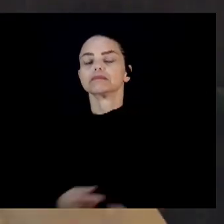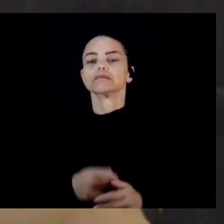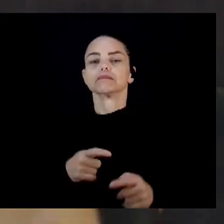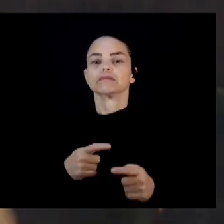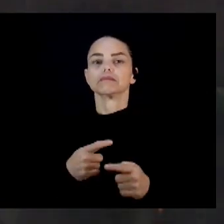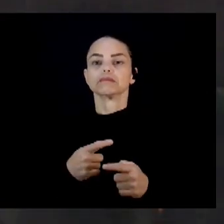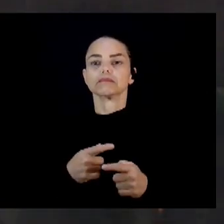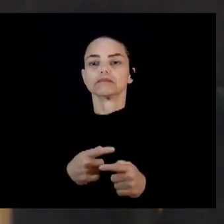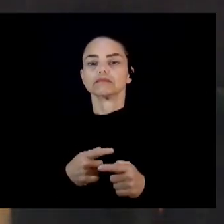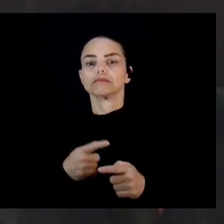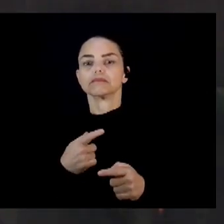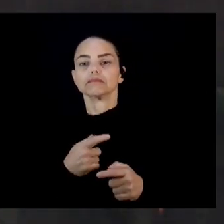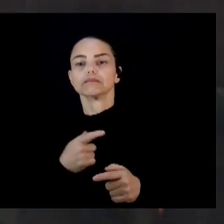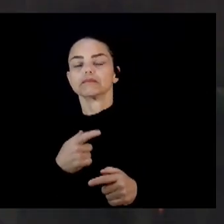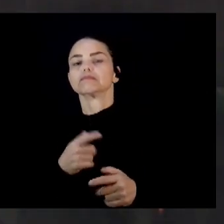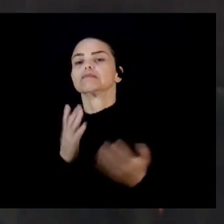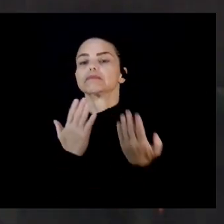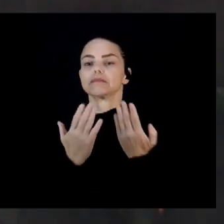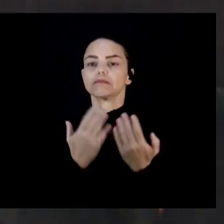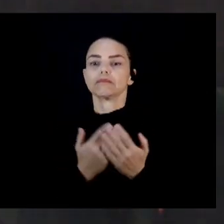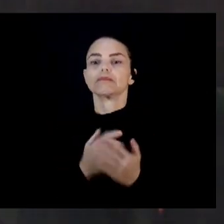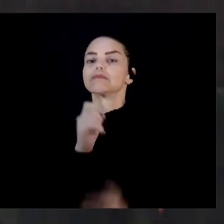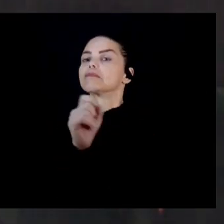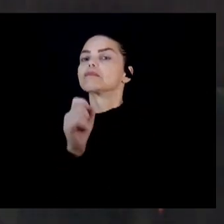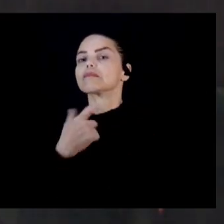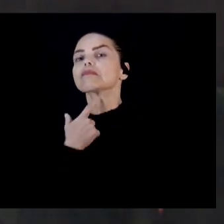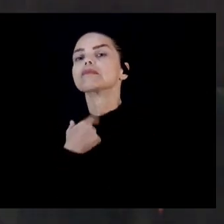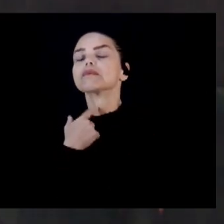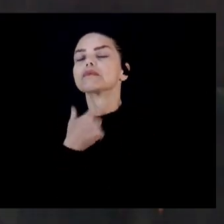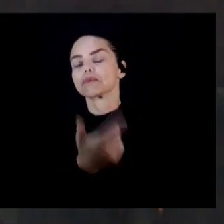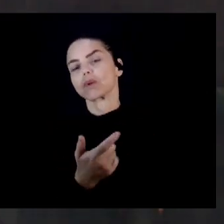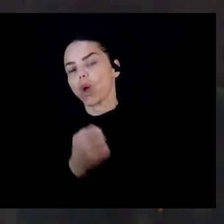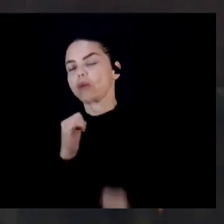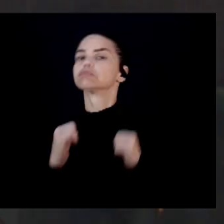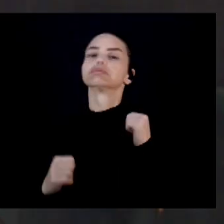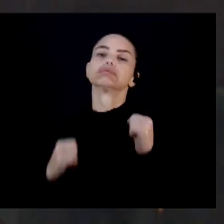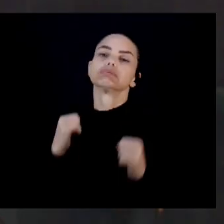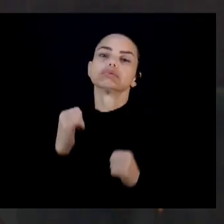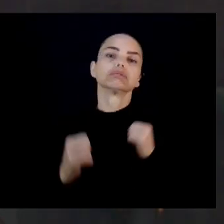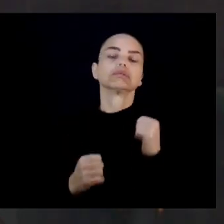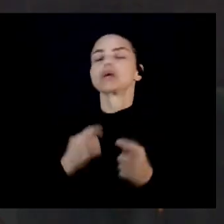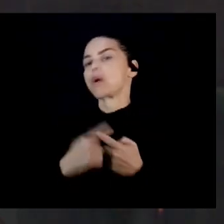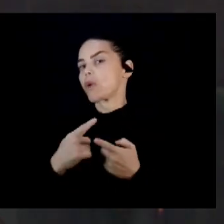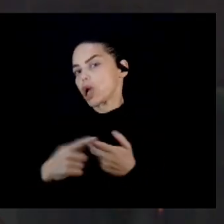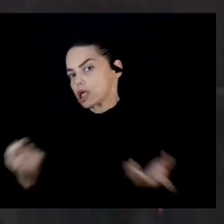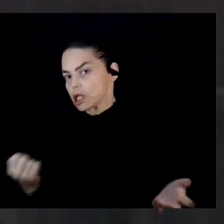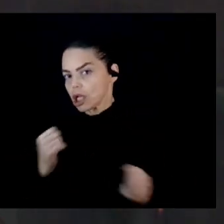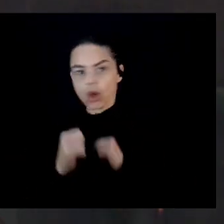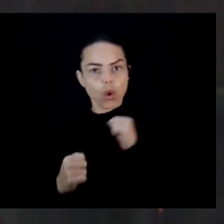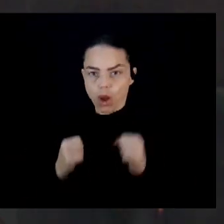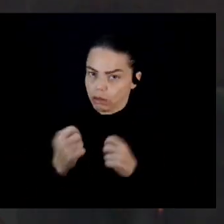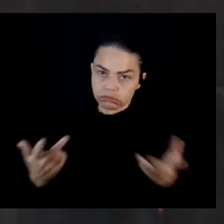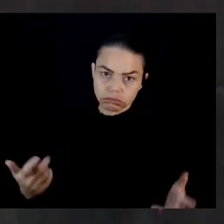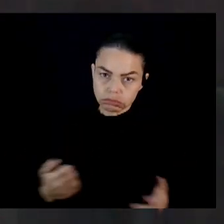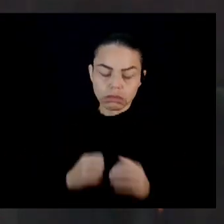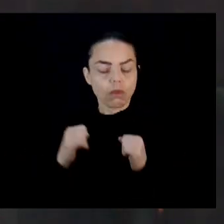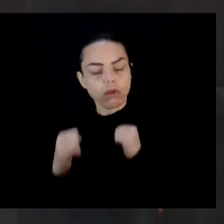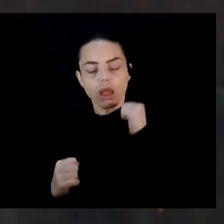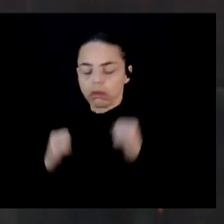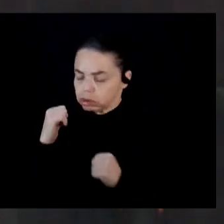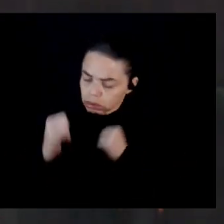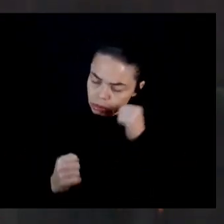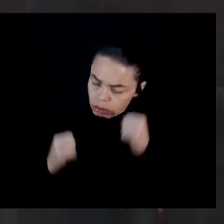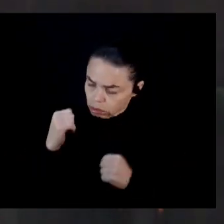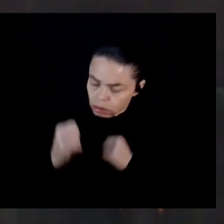O básico é o que você quer com essa corrida? Por que você quer correr? Você quer para uma saúde